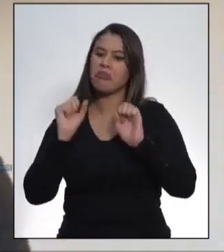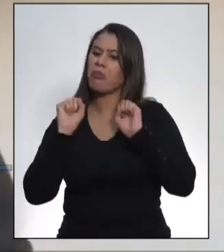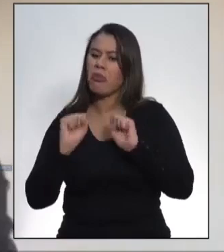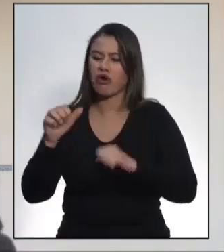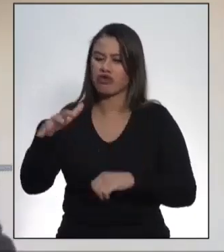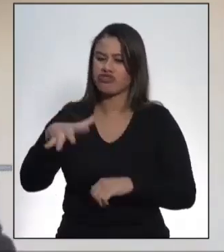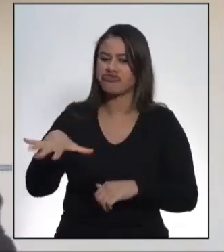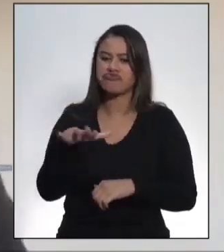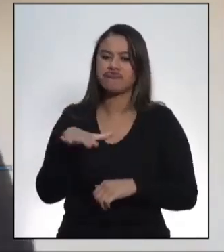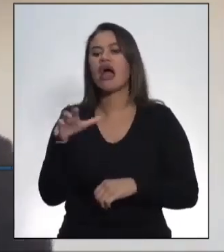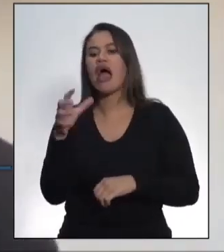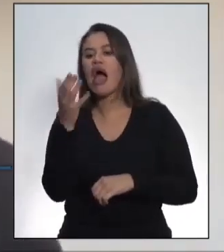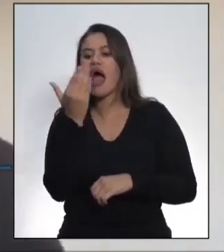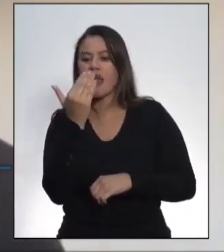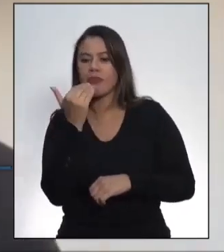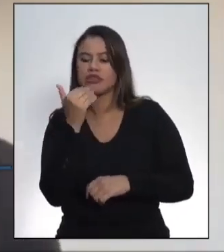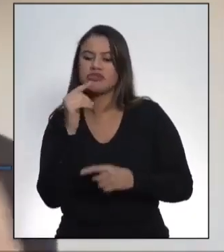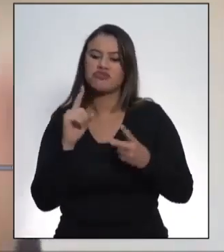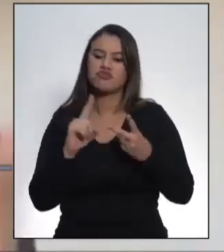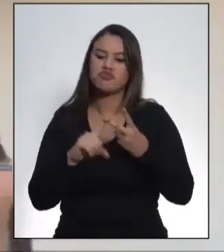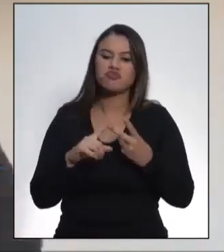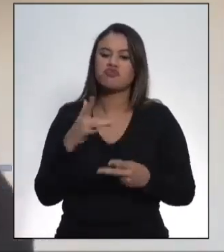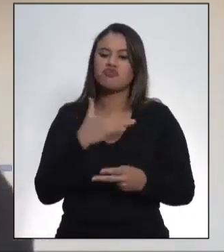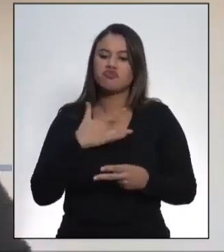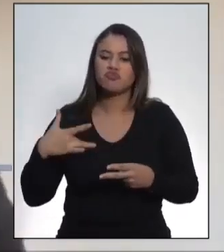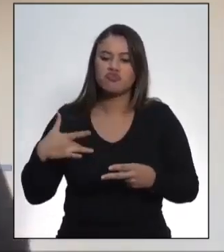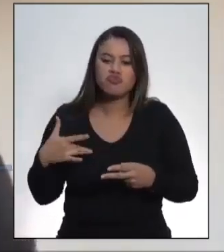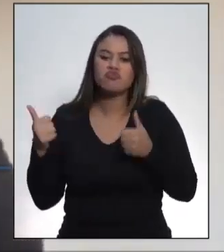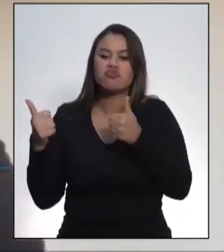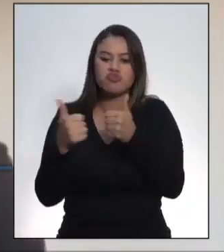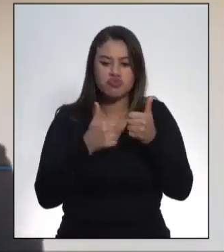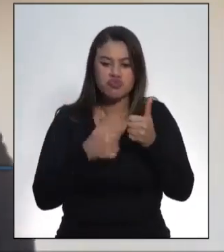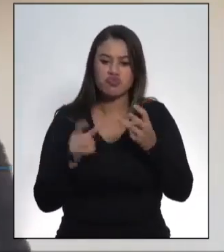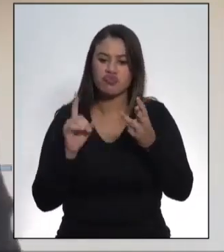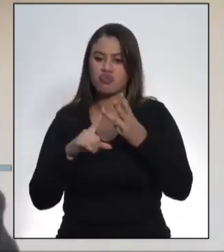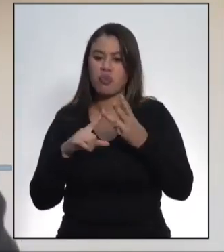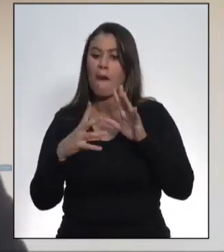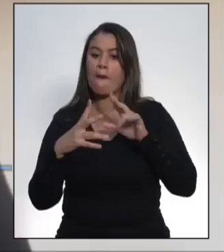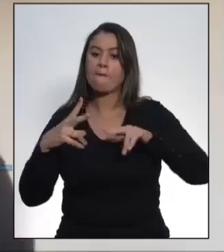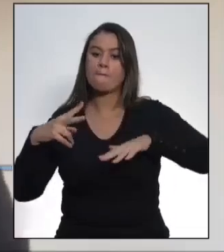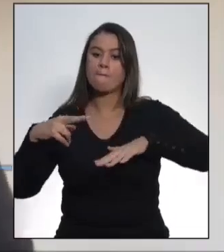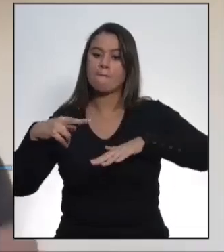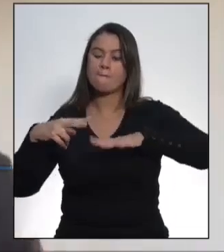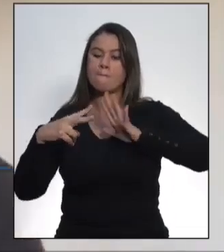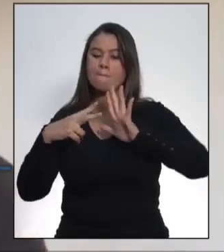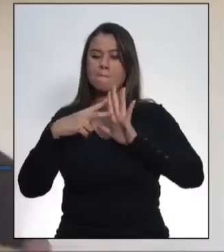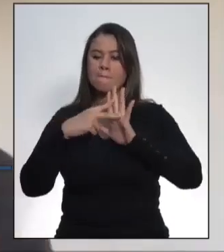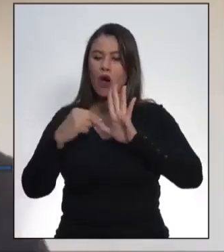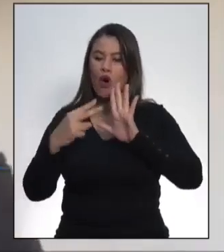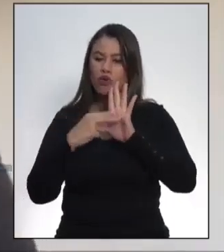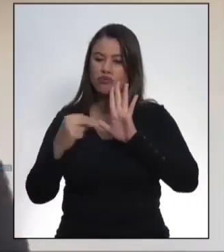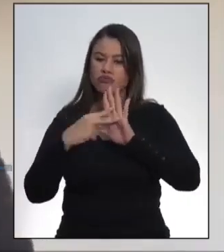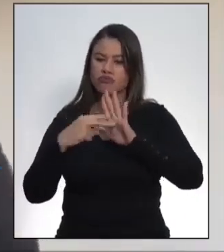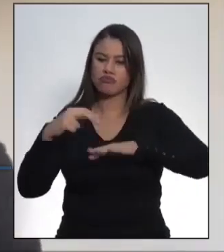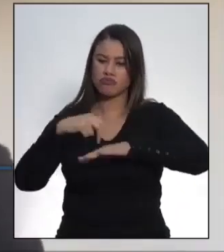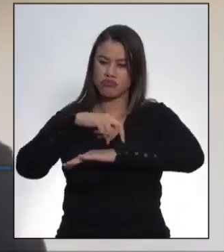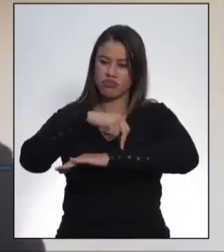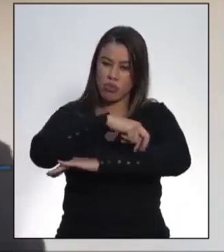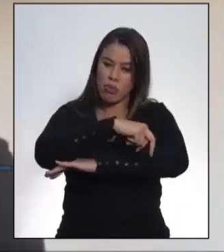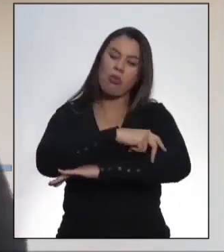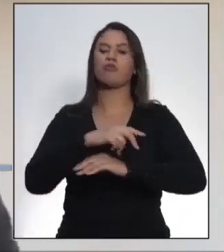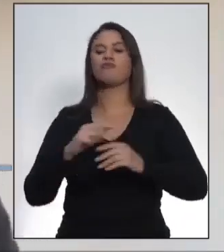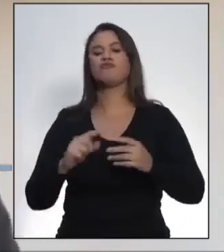de alimentação, dentro do setor de saúde e bem-estar, dentro do setor de moda, dentro do setor de educação, que é o meu caso,